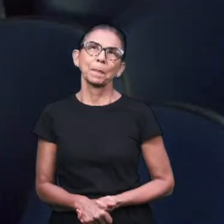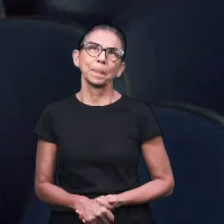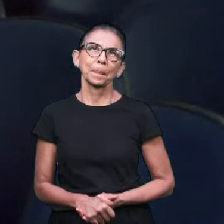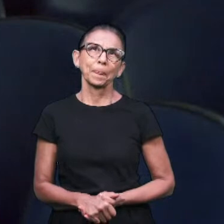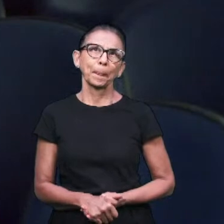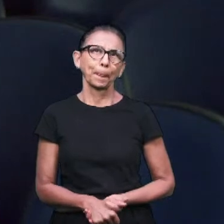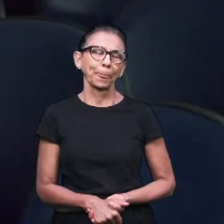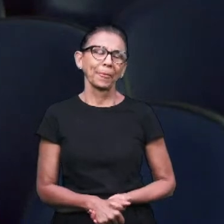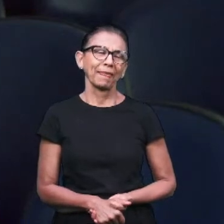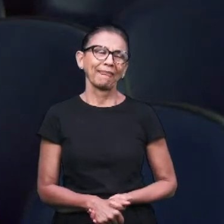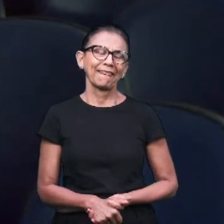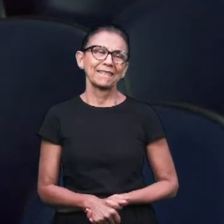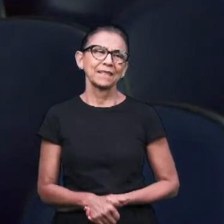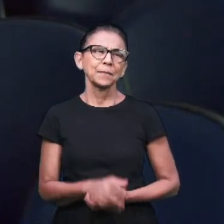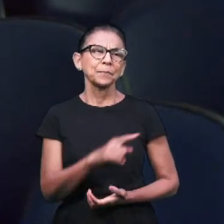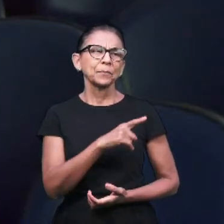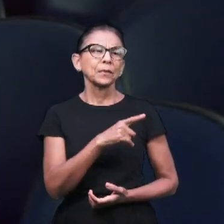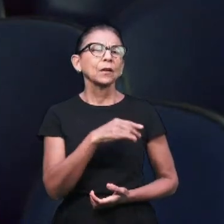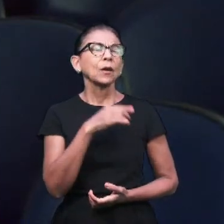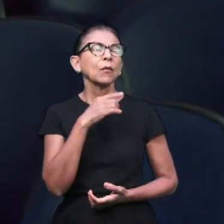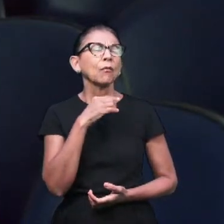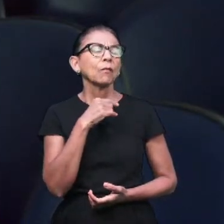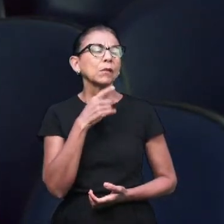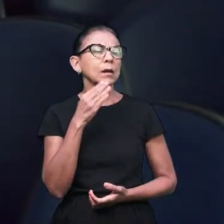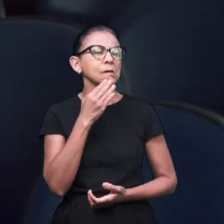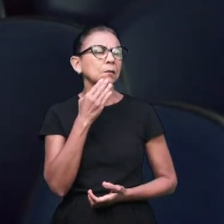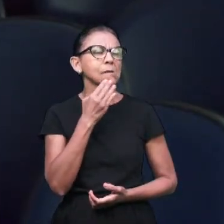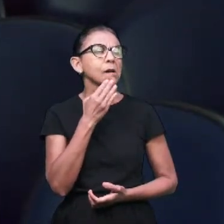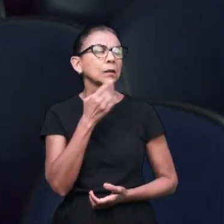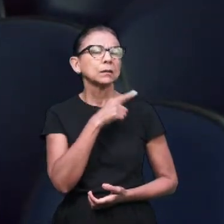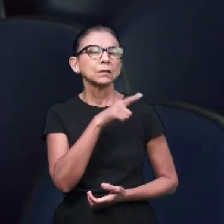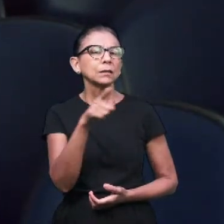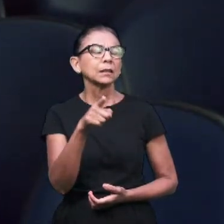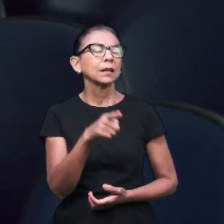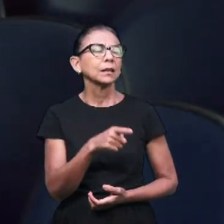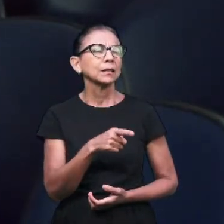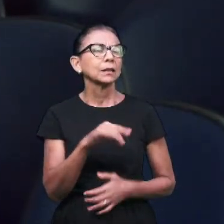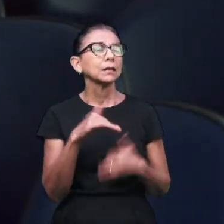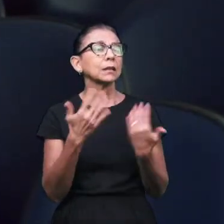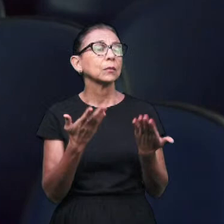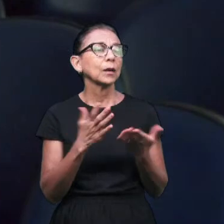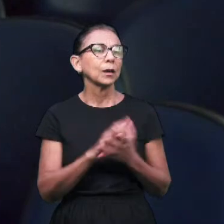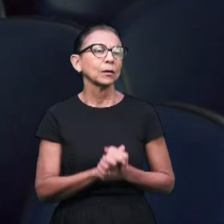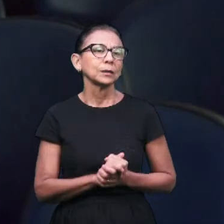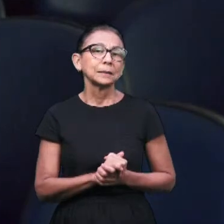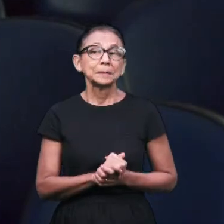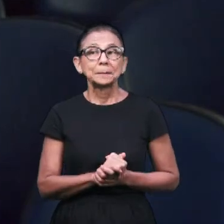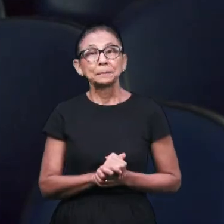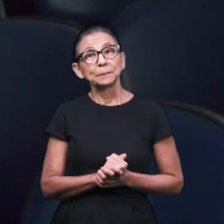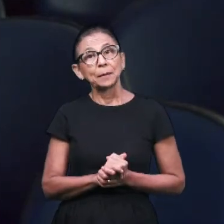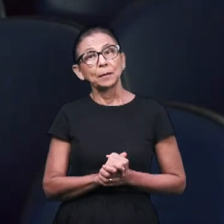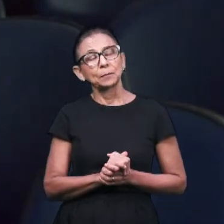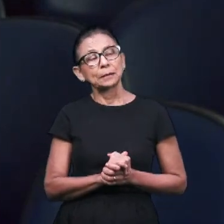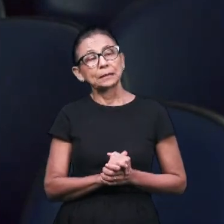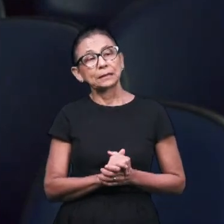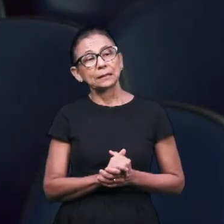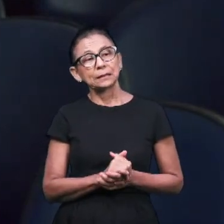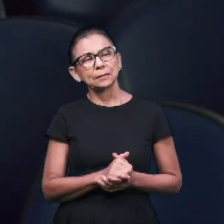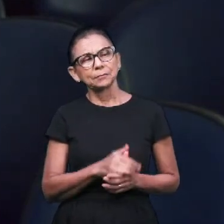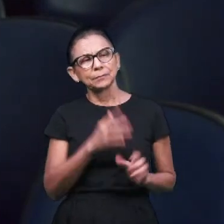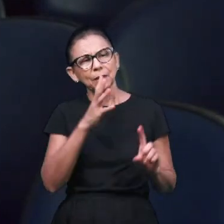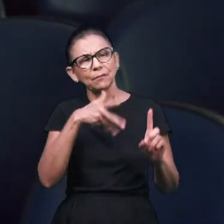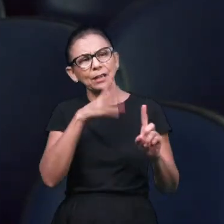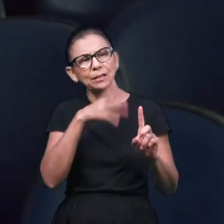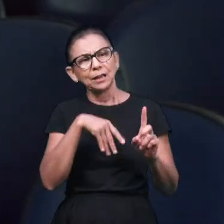cada um tem que falar do outro. E a jovem está cheia de amor, assim, não sei o quê, não vê defeito, tem que ver defeito, porque defeito vai aparecer tudo depois de casar, não